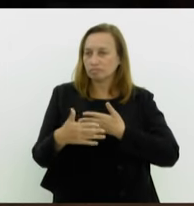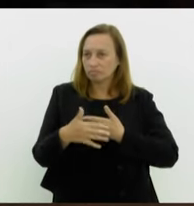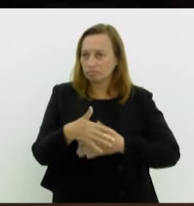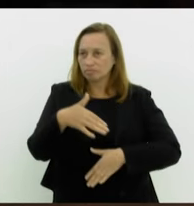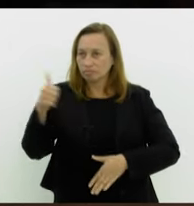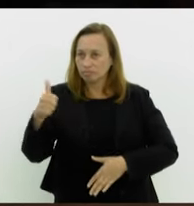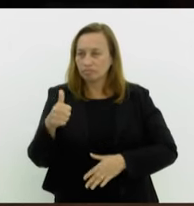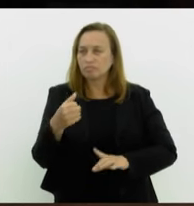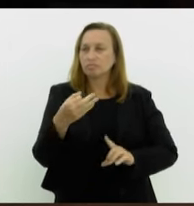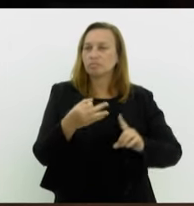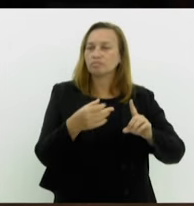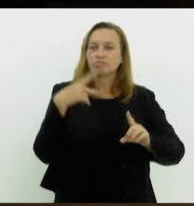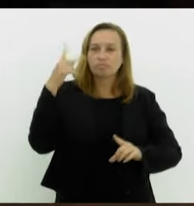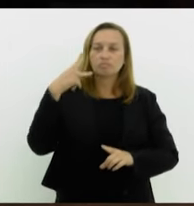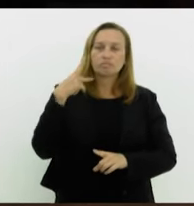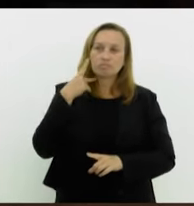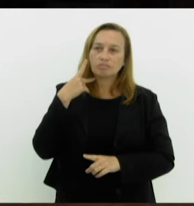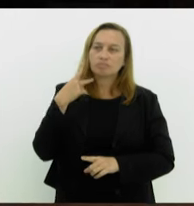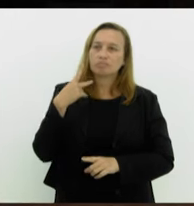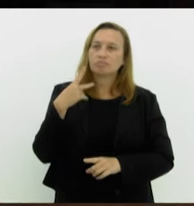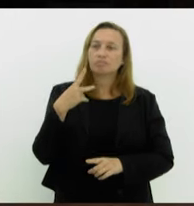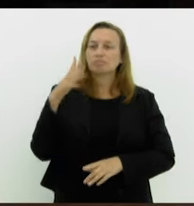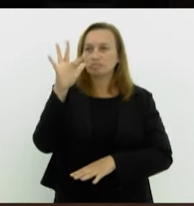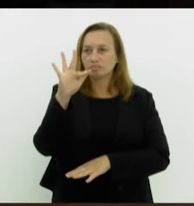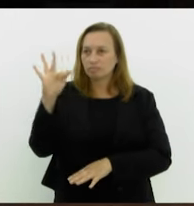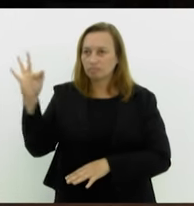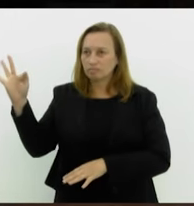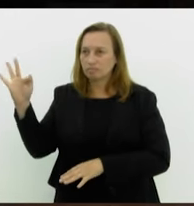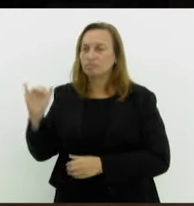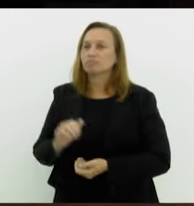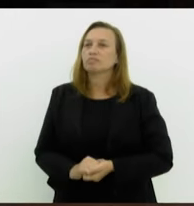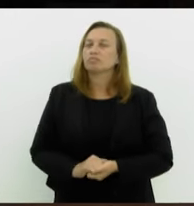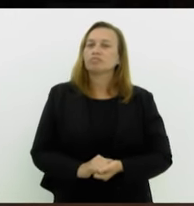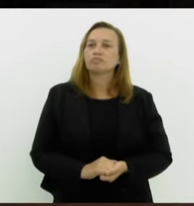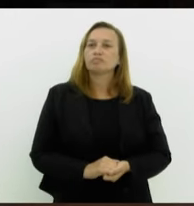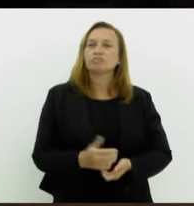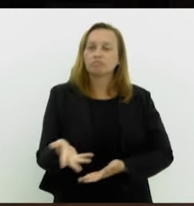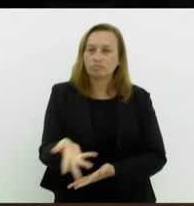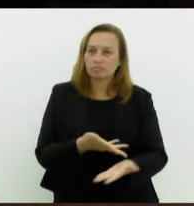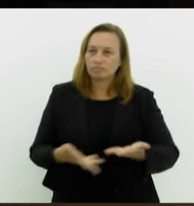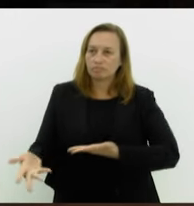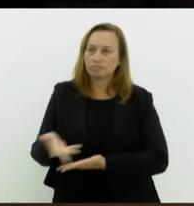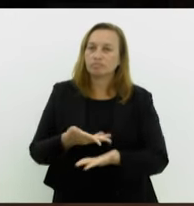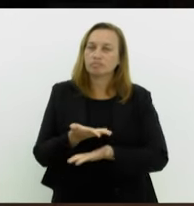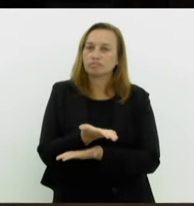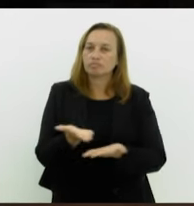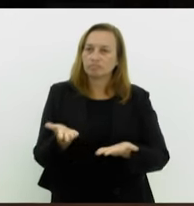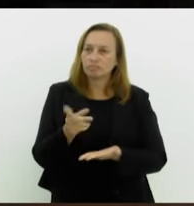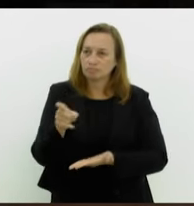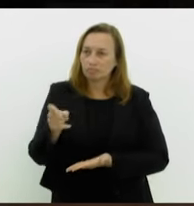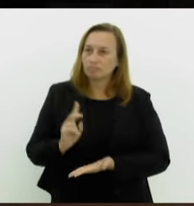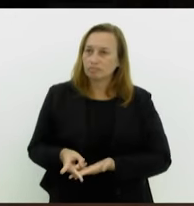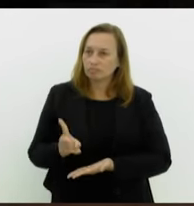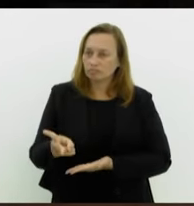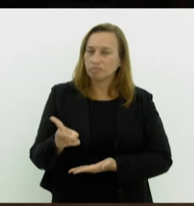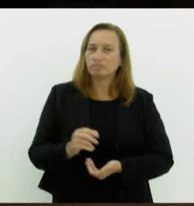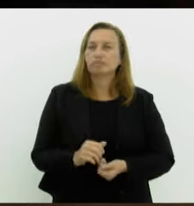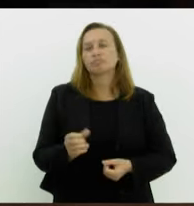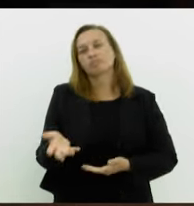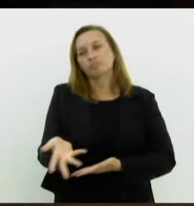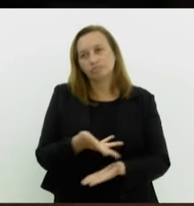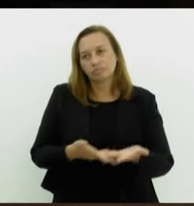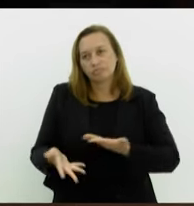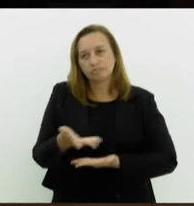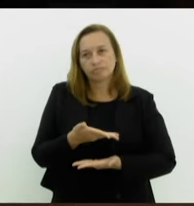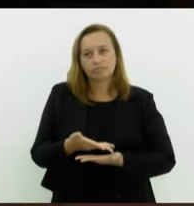de procuradora da câmara federal fazendo belíssimo trabalho e compartilhando como você sempre fez compartilhar